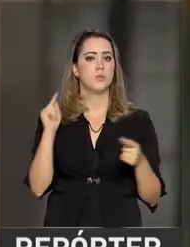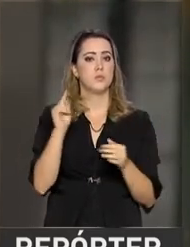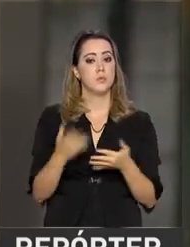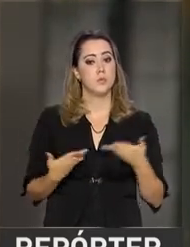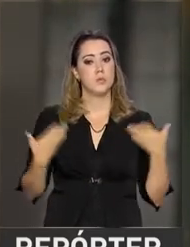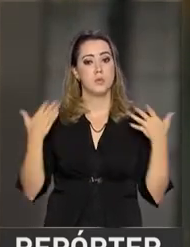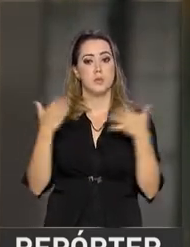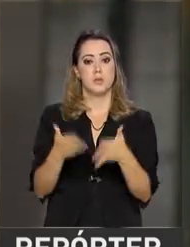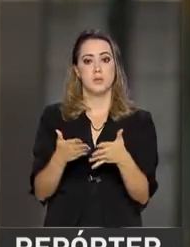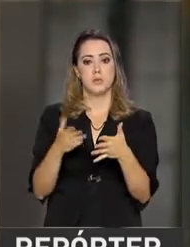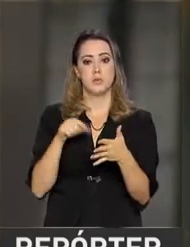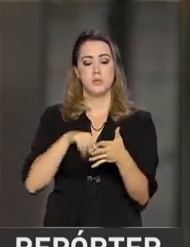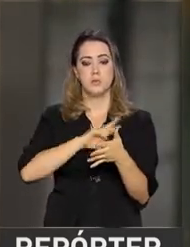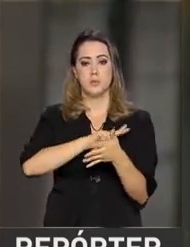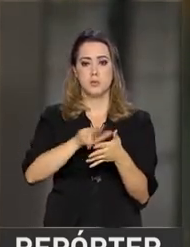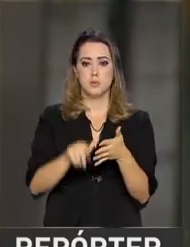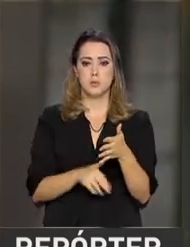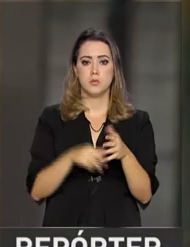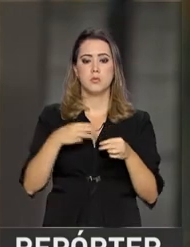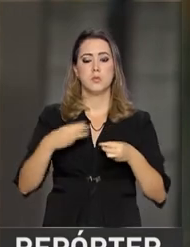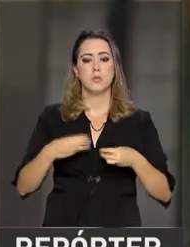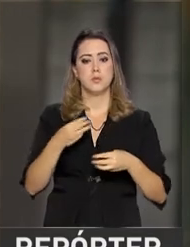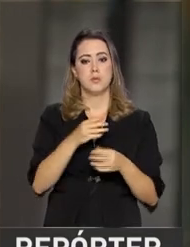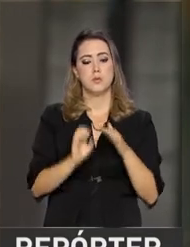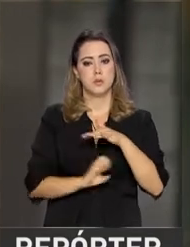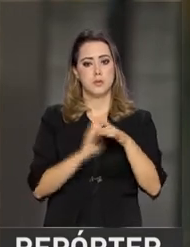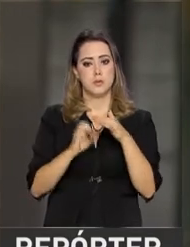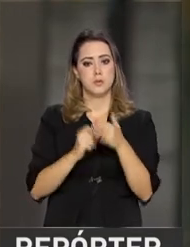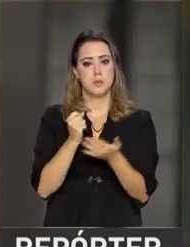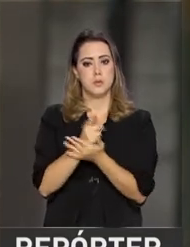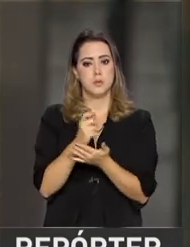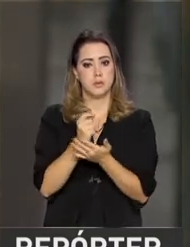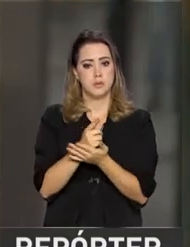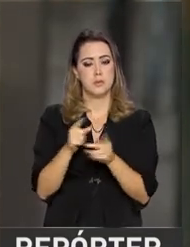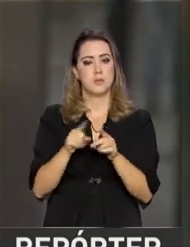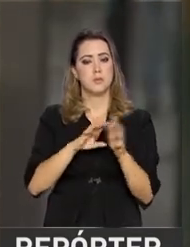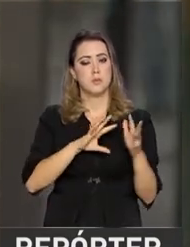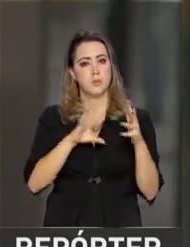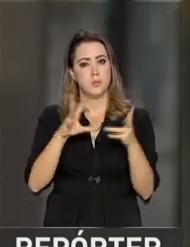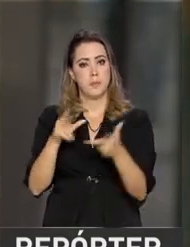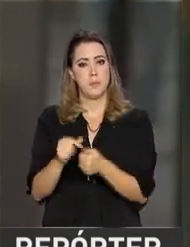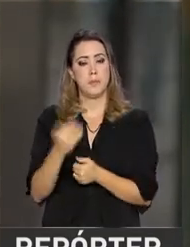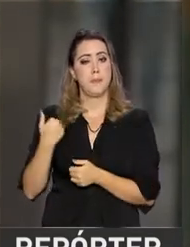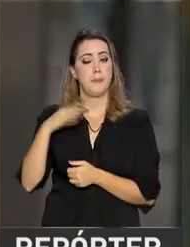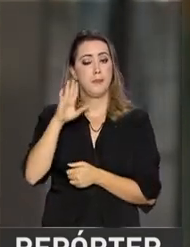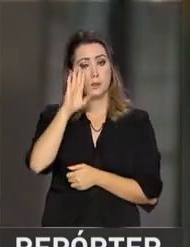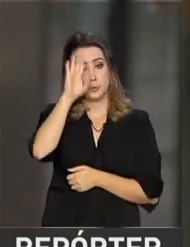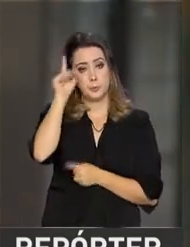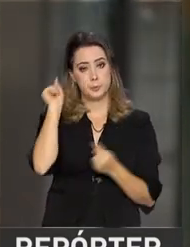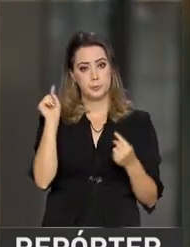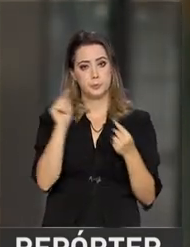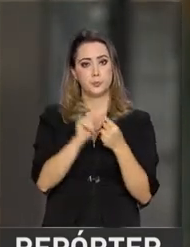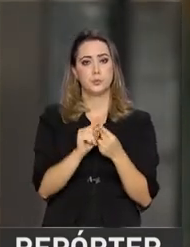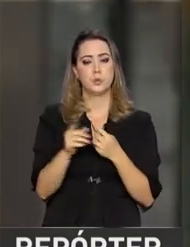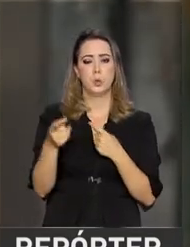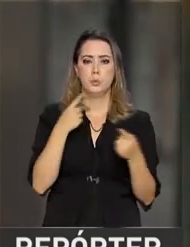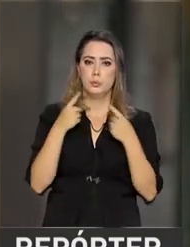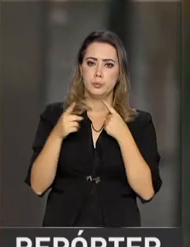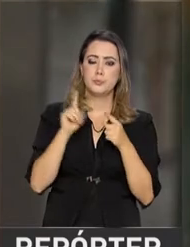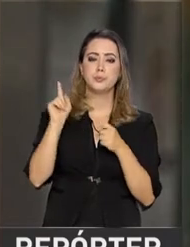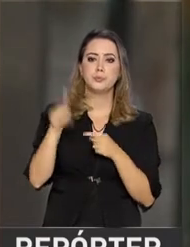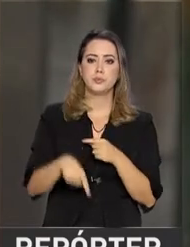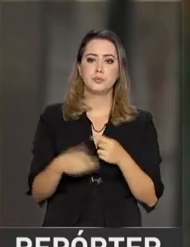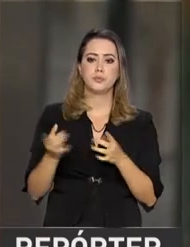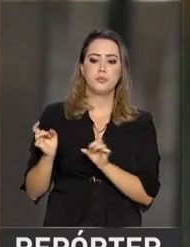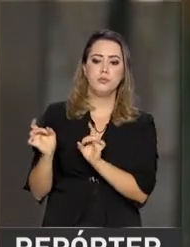participação das micro e pequenas empresas no comércio internacional. Mas o principal ponto do debate continua